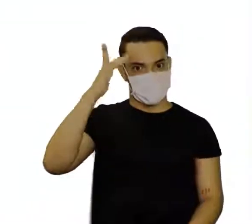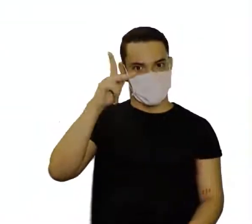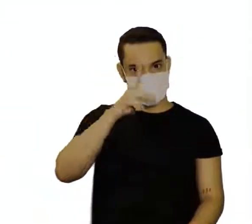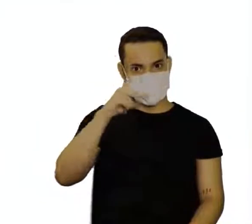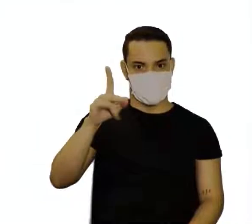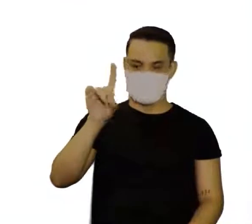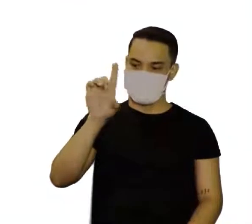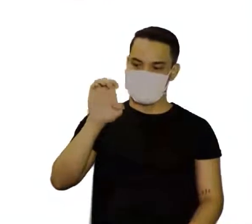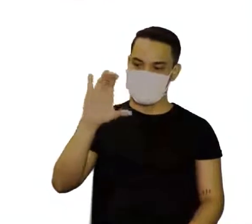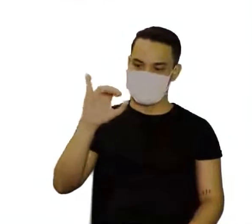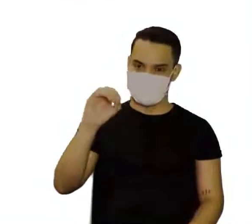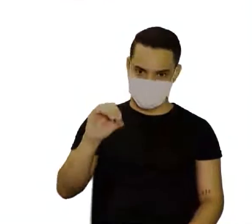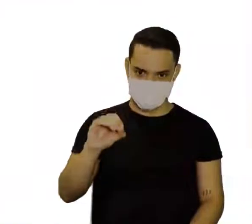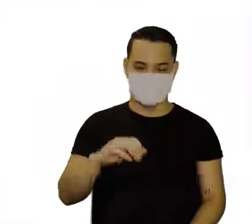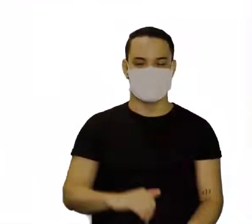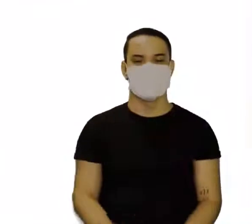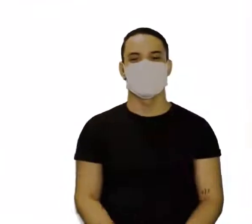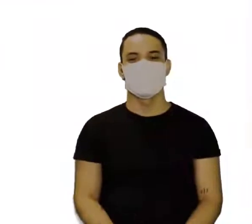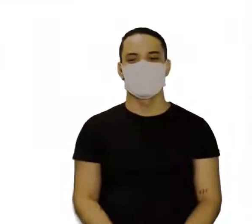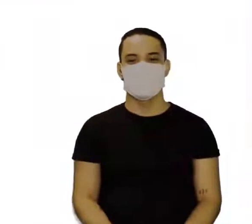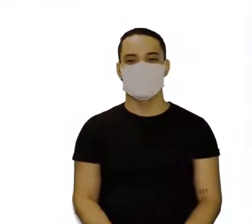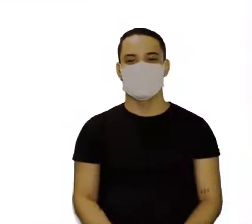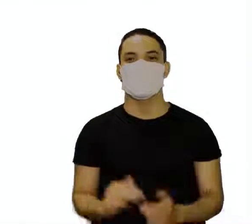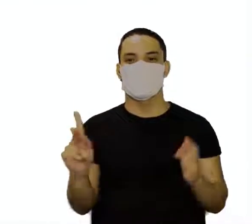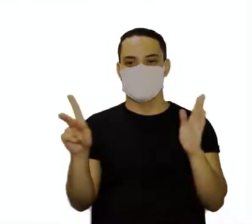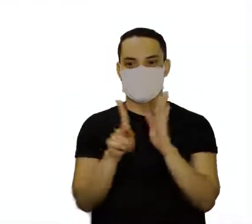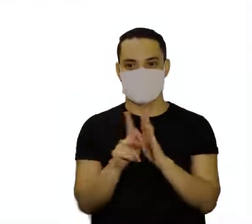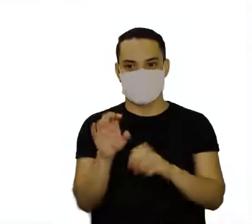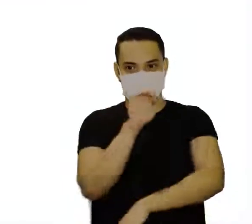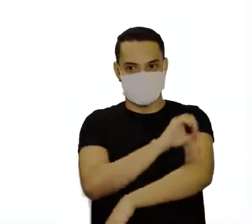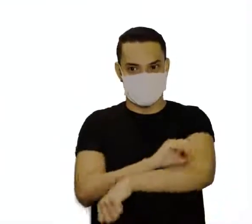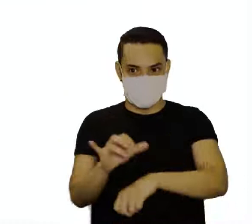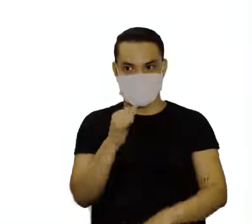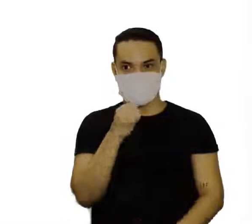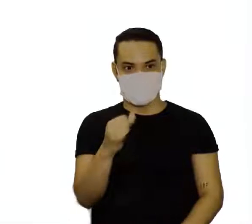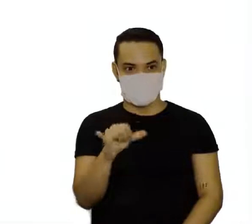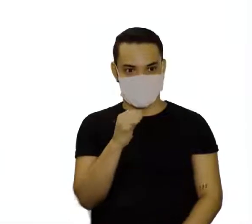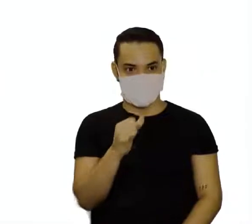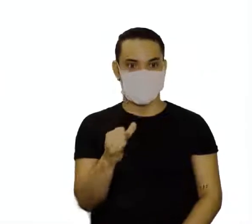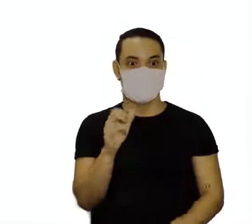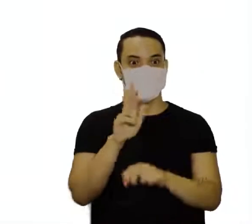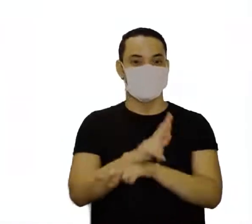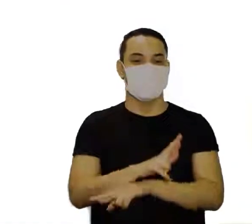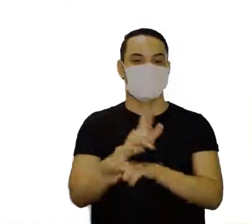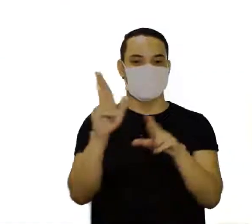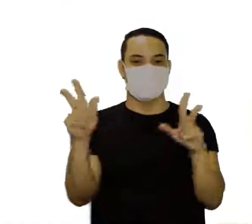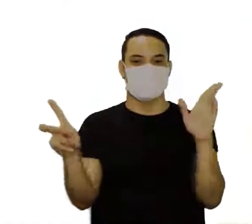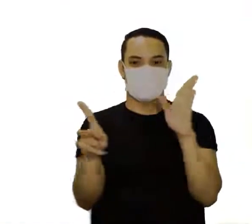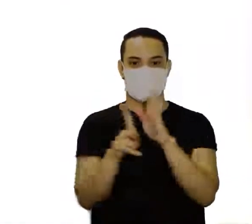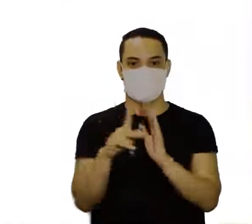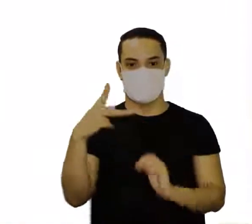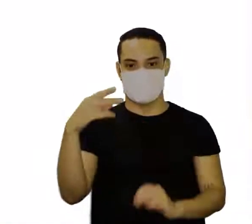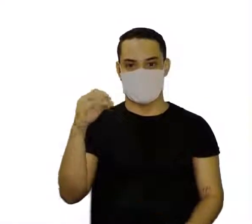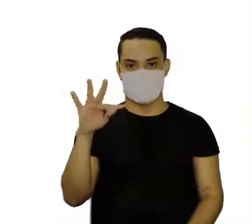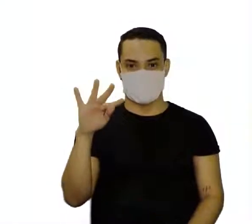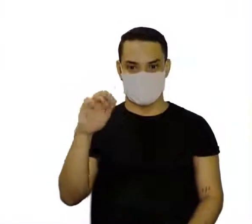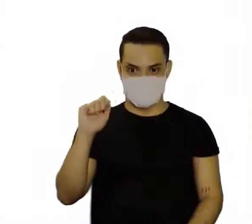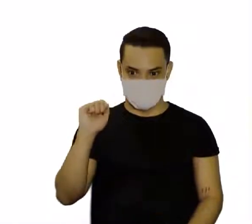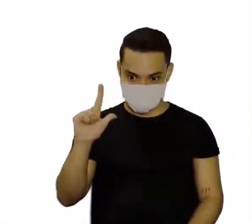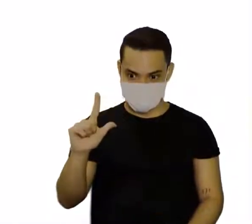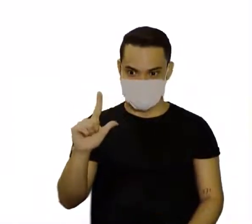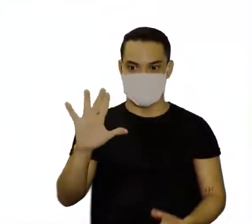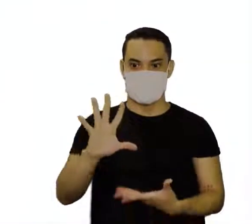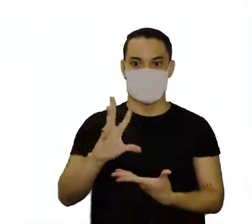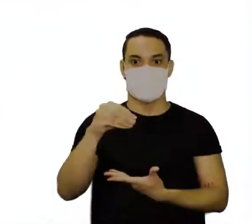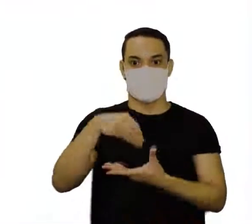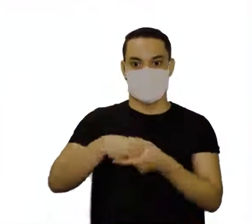aqui. Medidas da corrente elétrica em função da diferença de potencial aplicada.